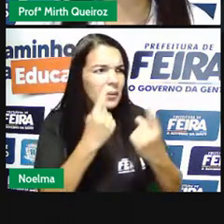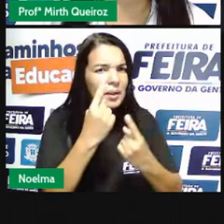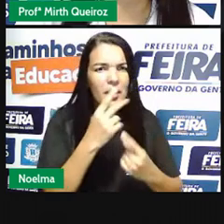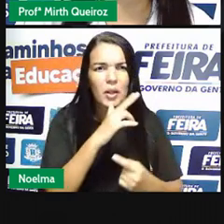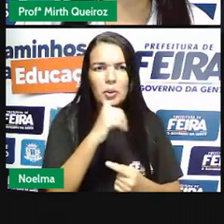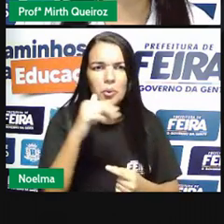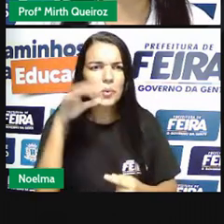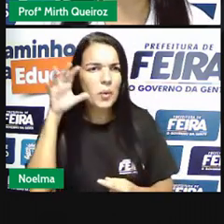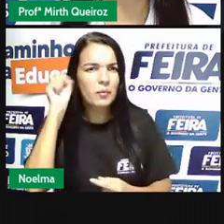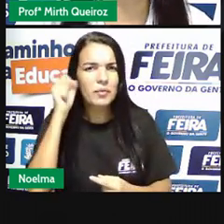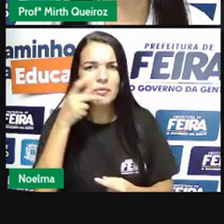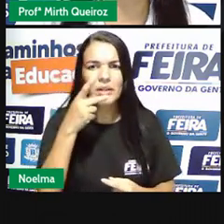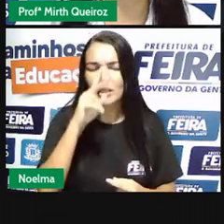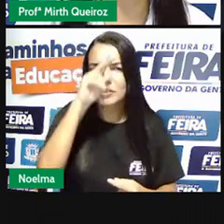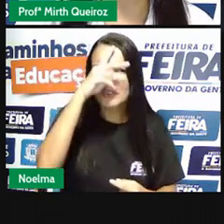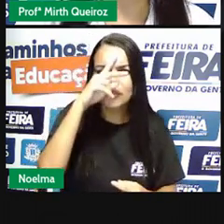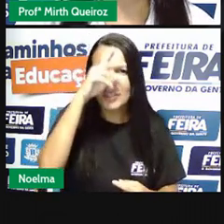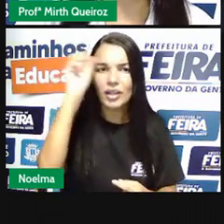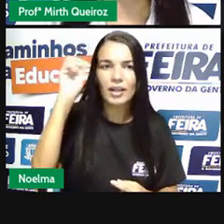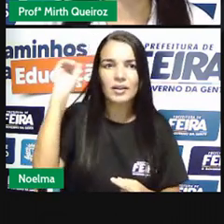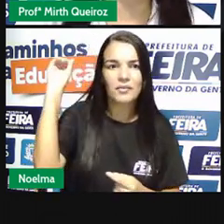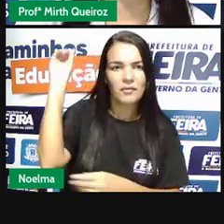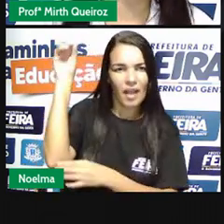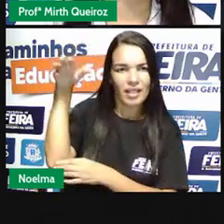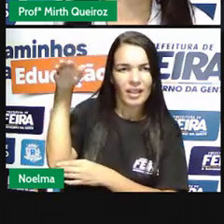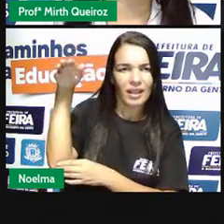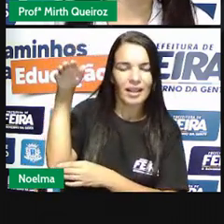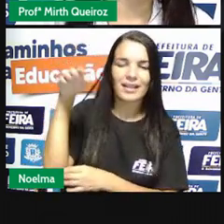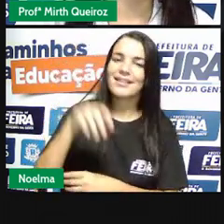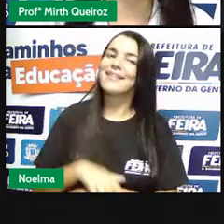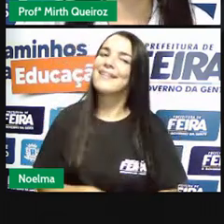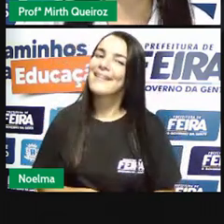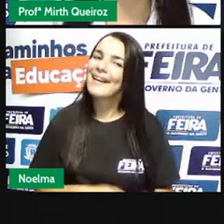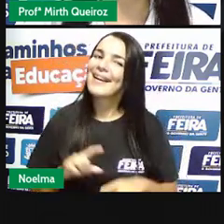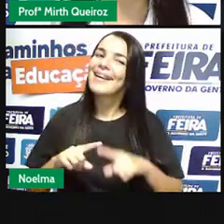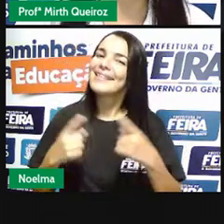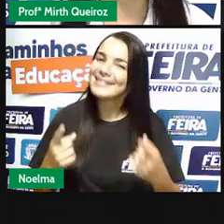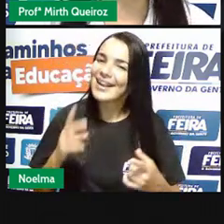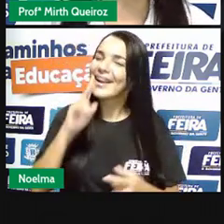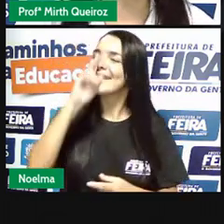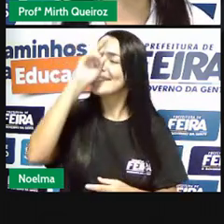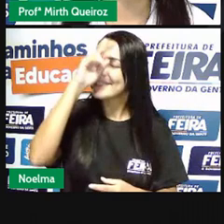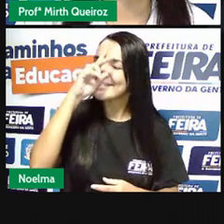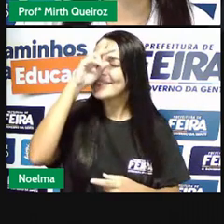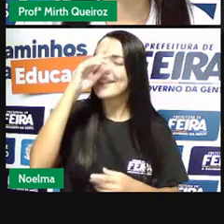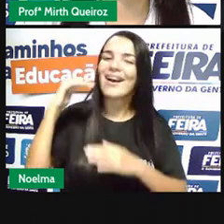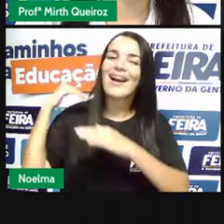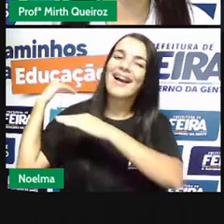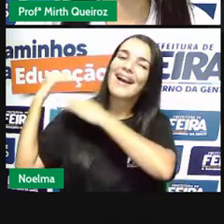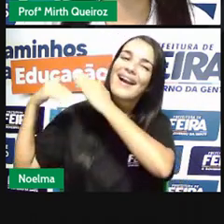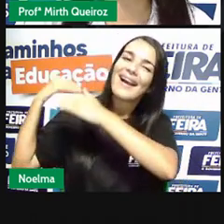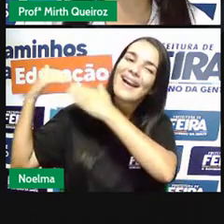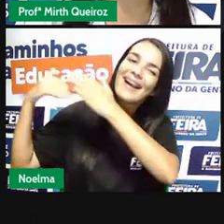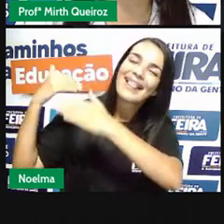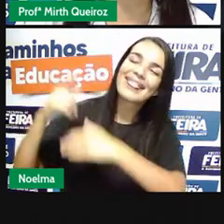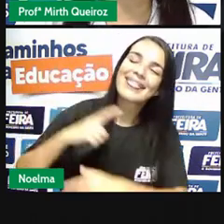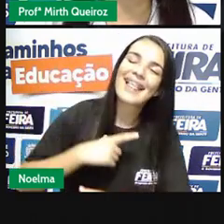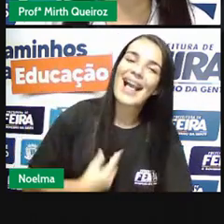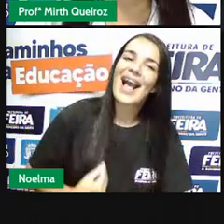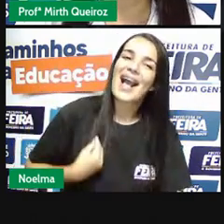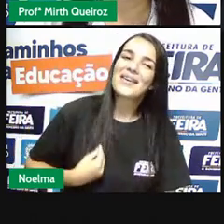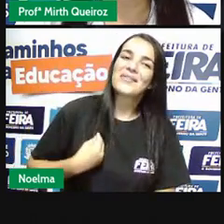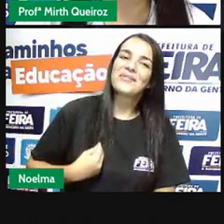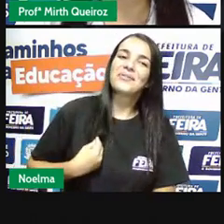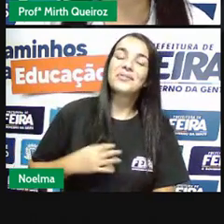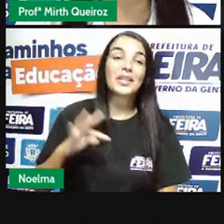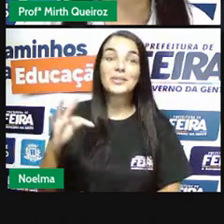alguém e nunca ouviu um conto de fada essas histórias aí elas estão no repertório na infância de todo mundo né